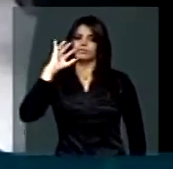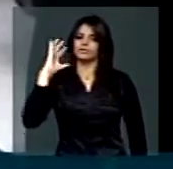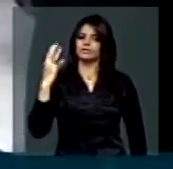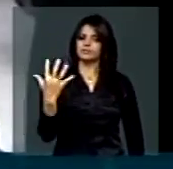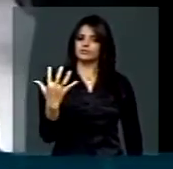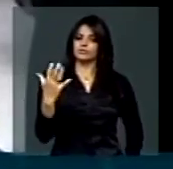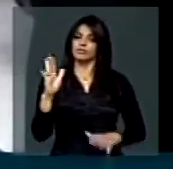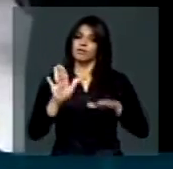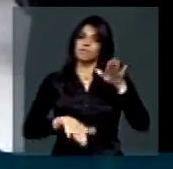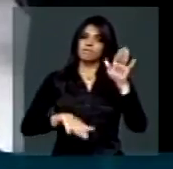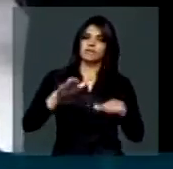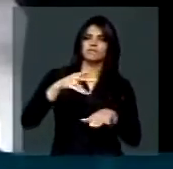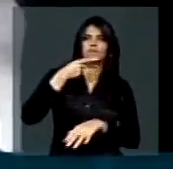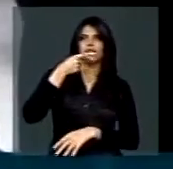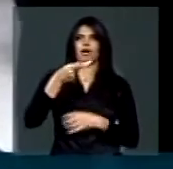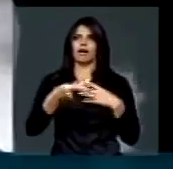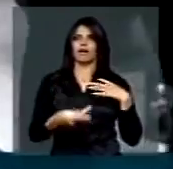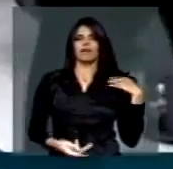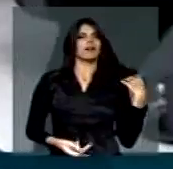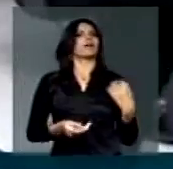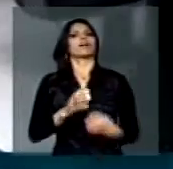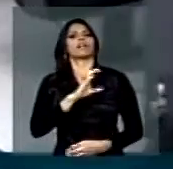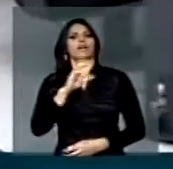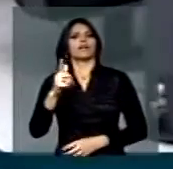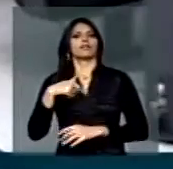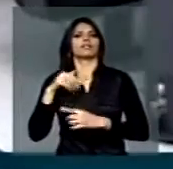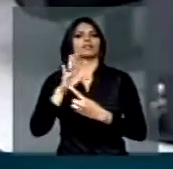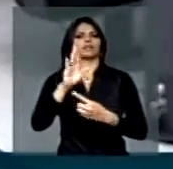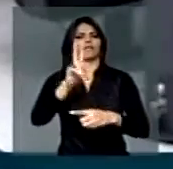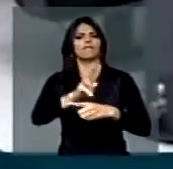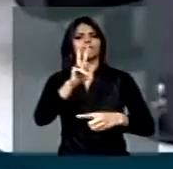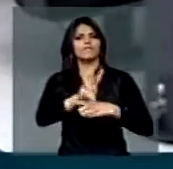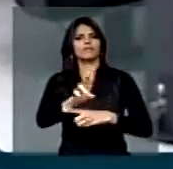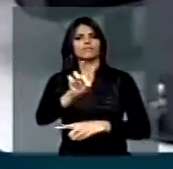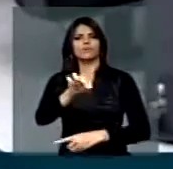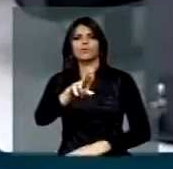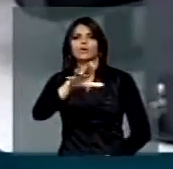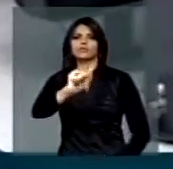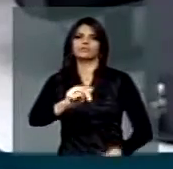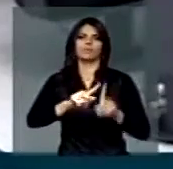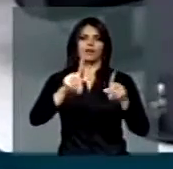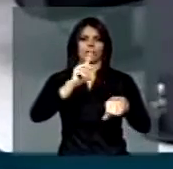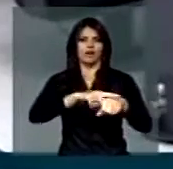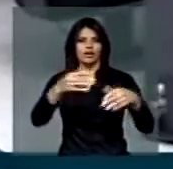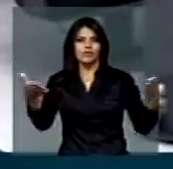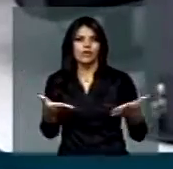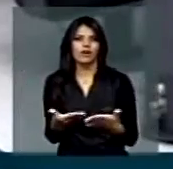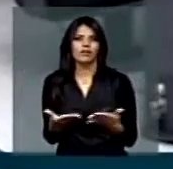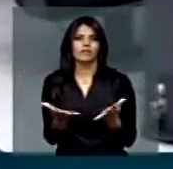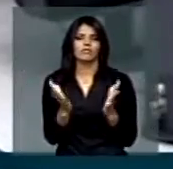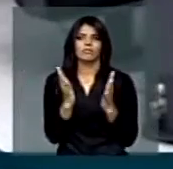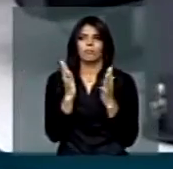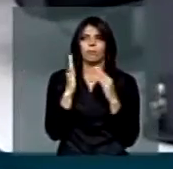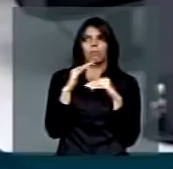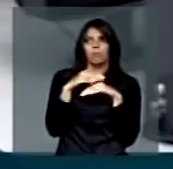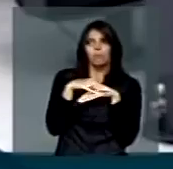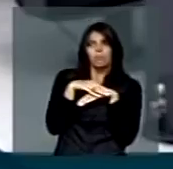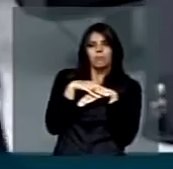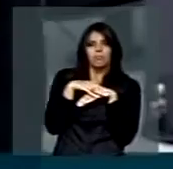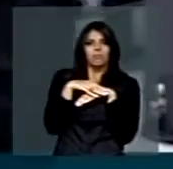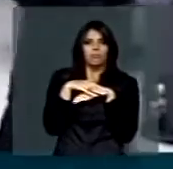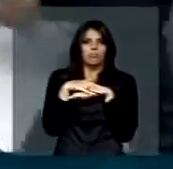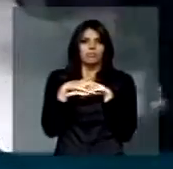e muitas vezes falar claramente que defende a democracia, mas numa hora dessa se encolhe,